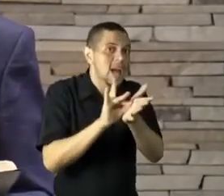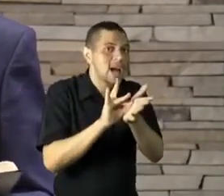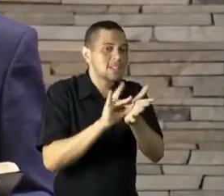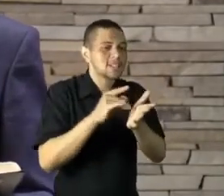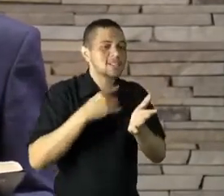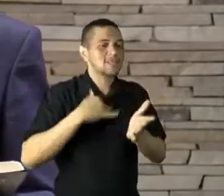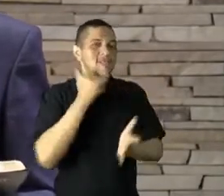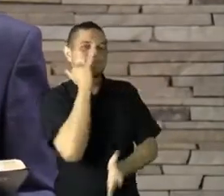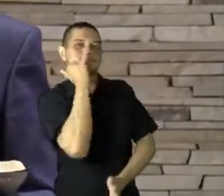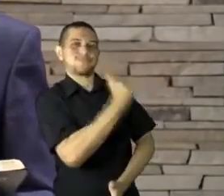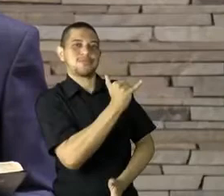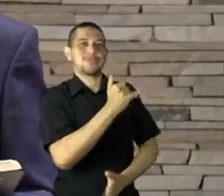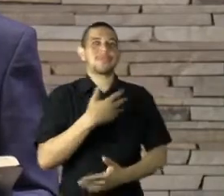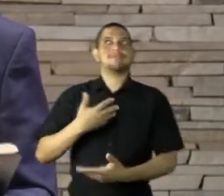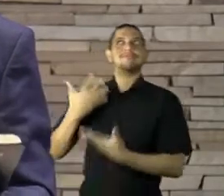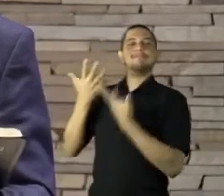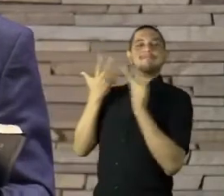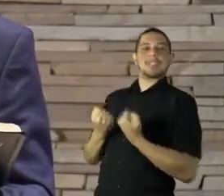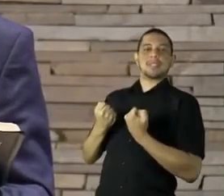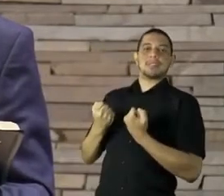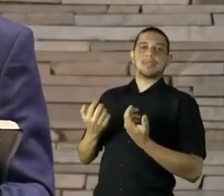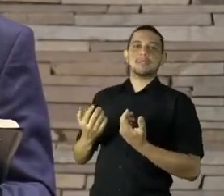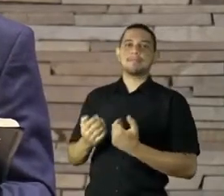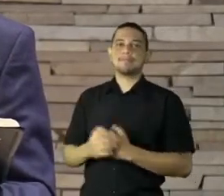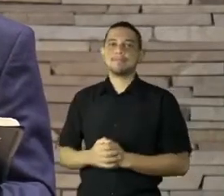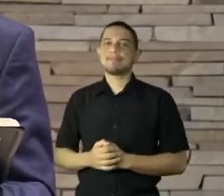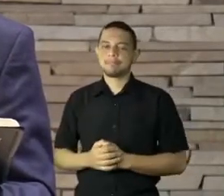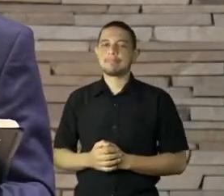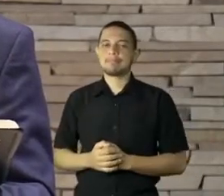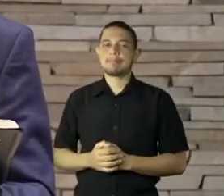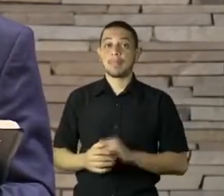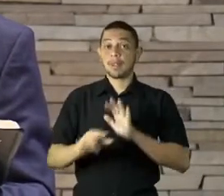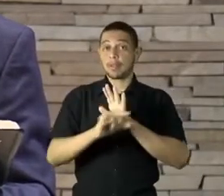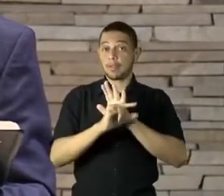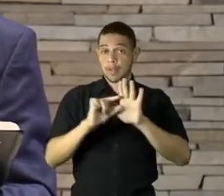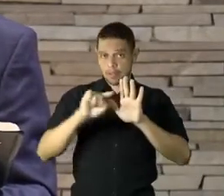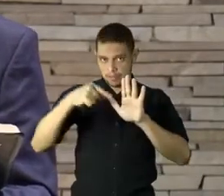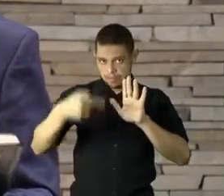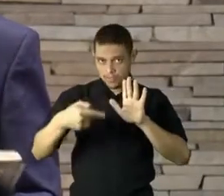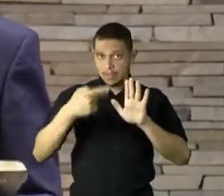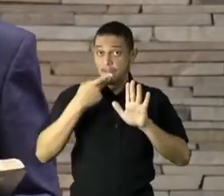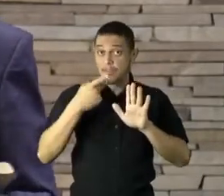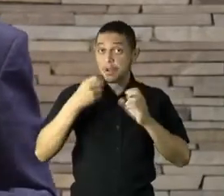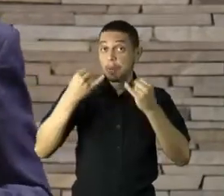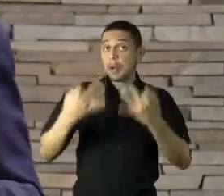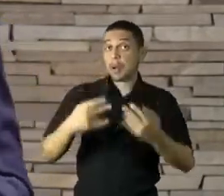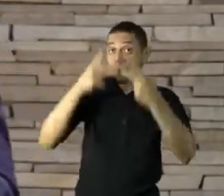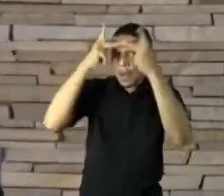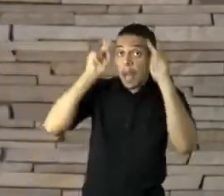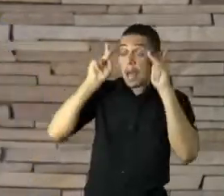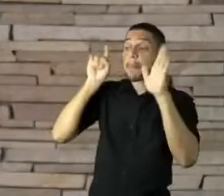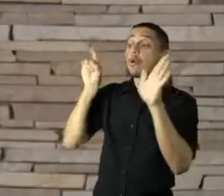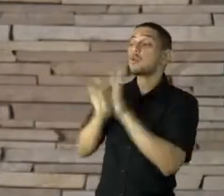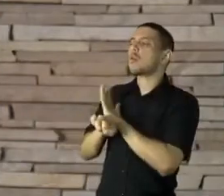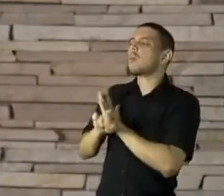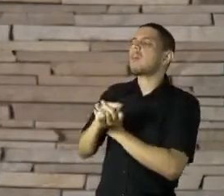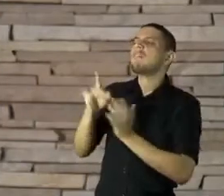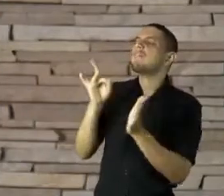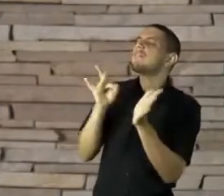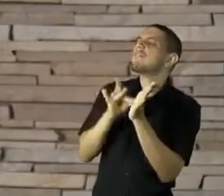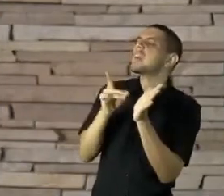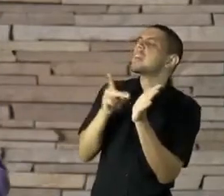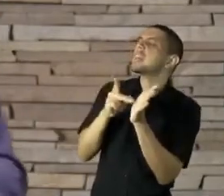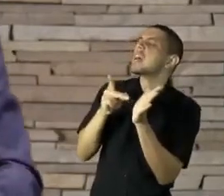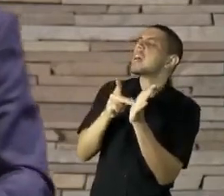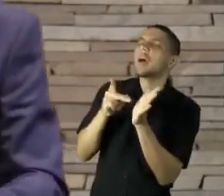voz eo verso seguinte a crucial perguntou-lhe Pilatos que é a verdade